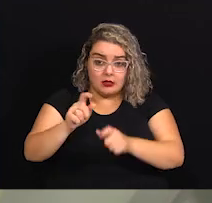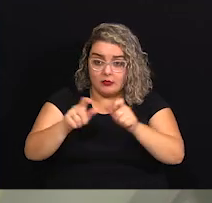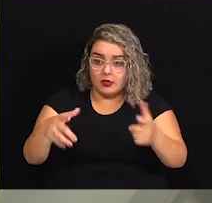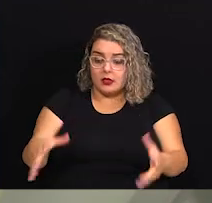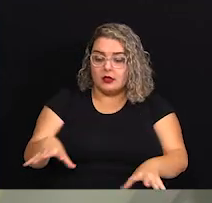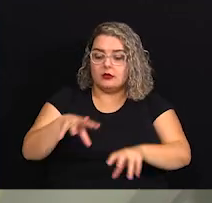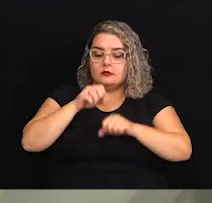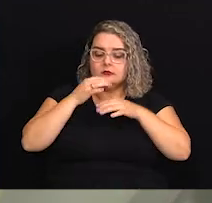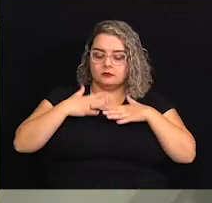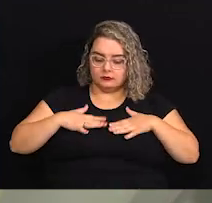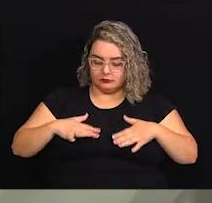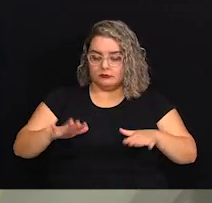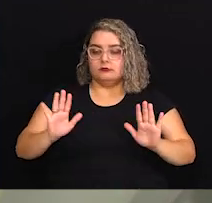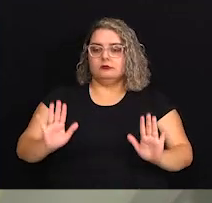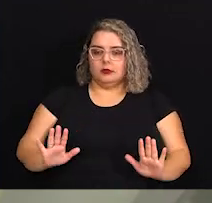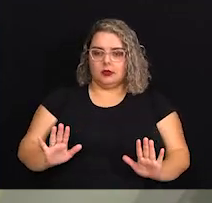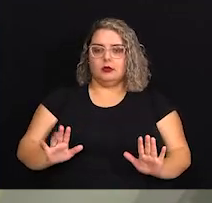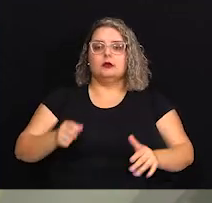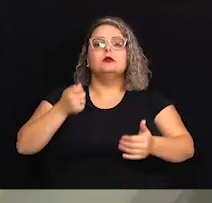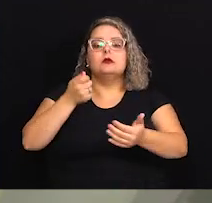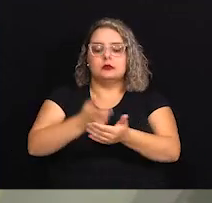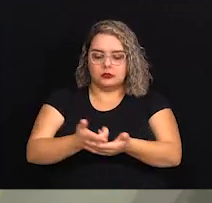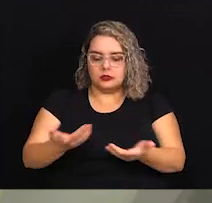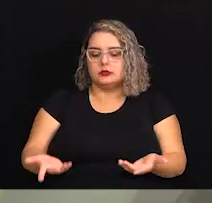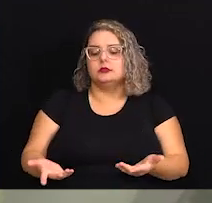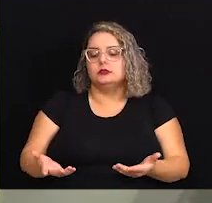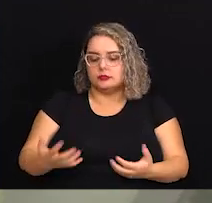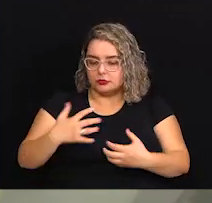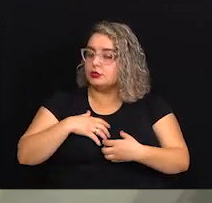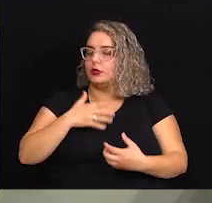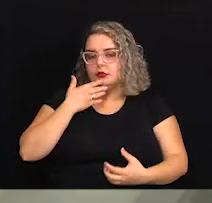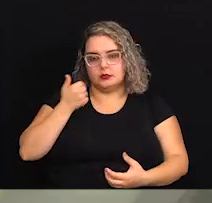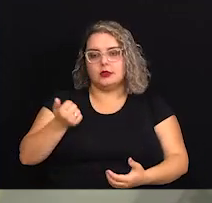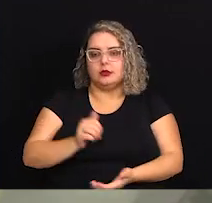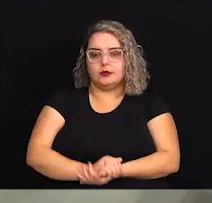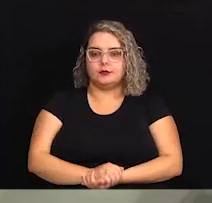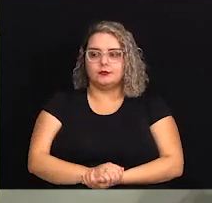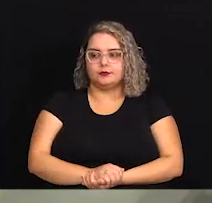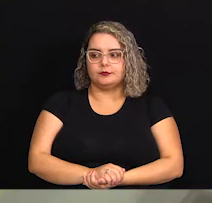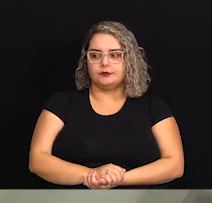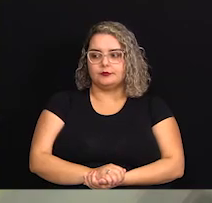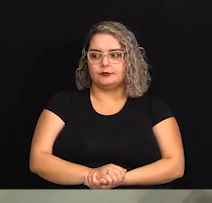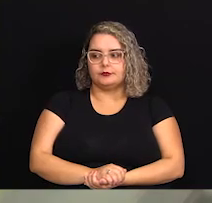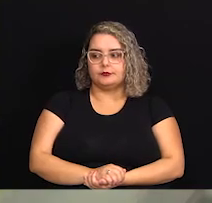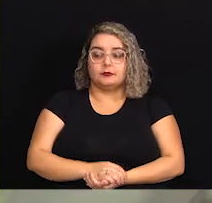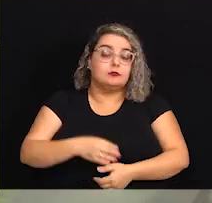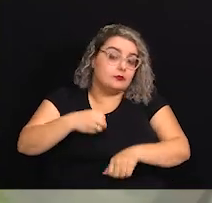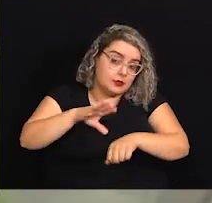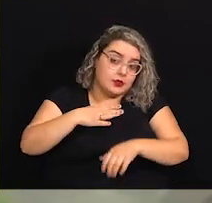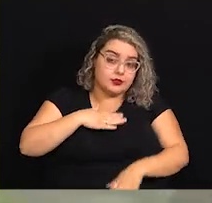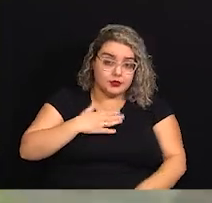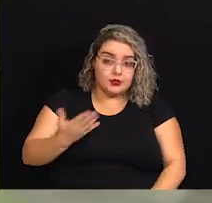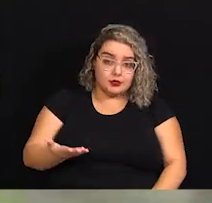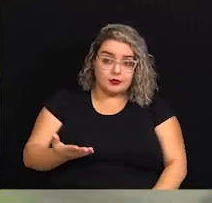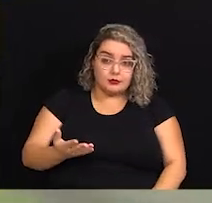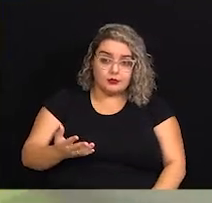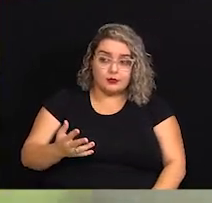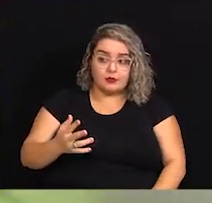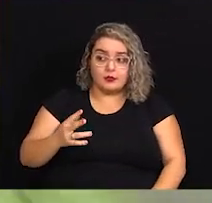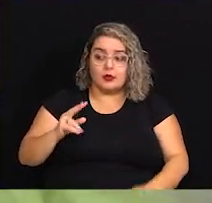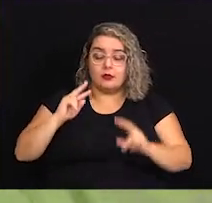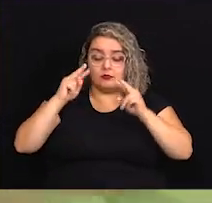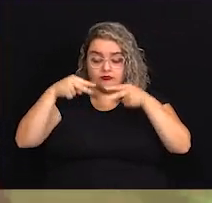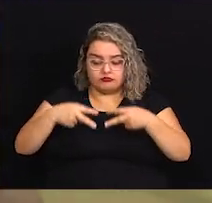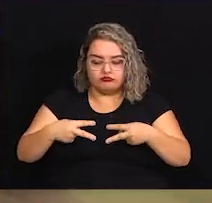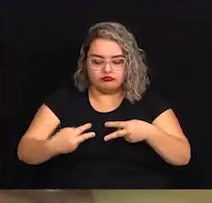pessoa respirar, acalmar e garantir que a situação saia da melhor forma possível? A minha dica é: olhe sempre